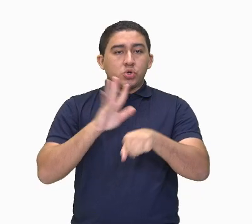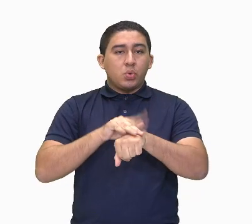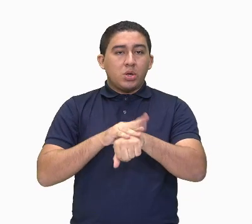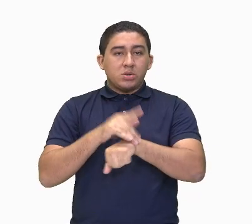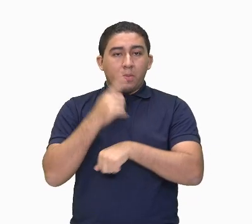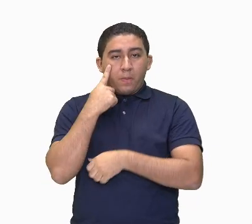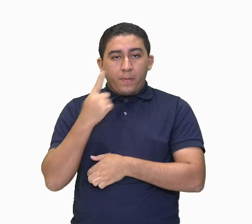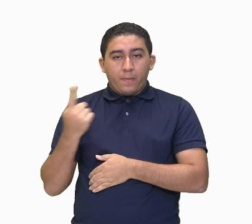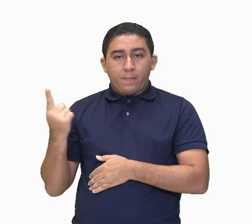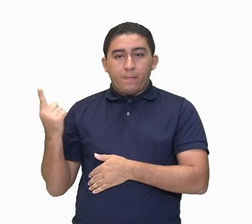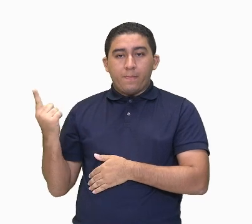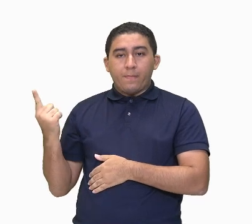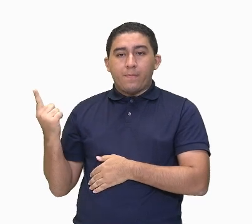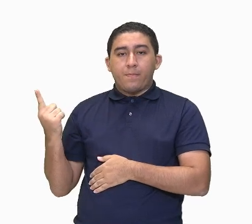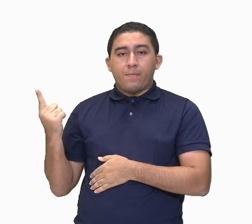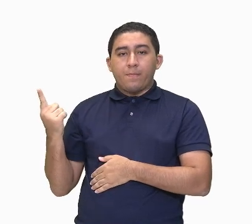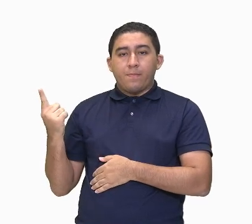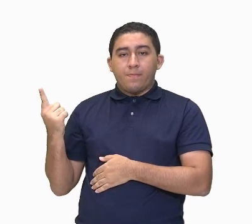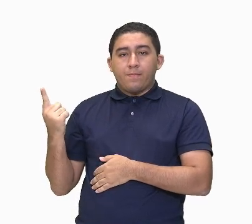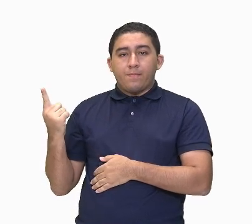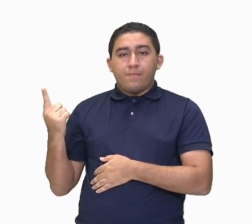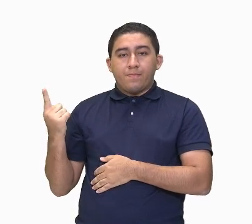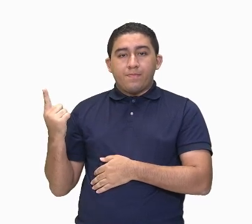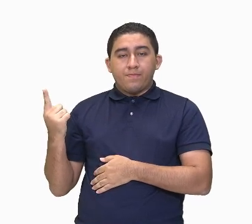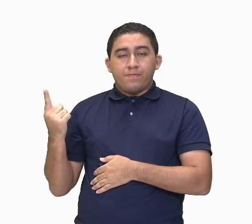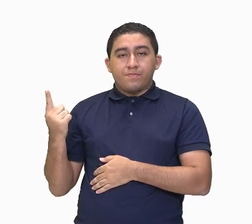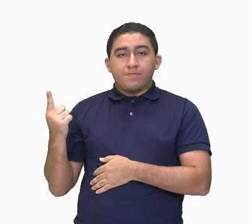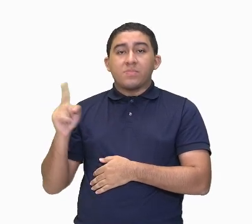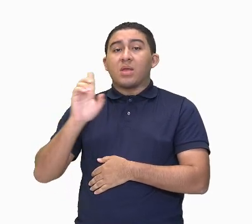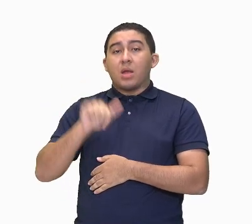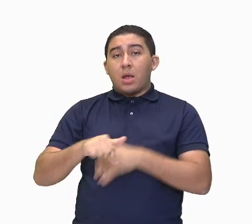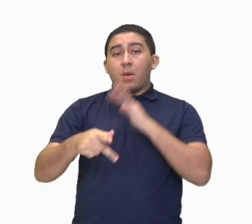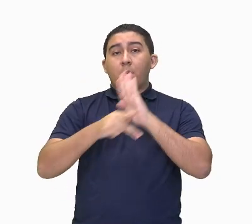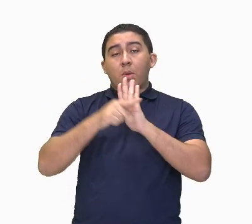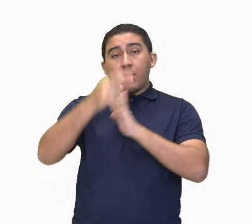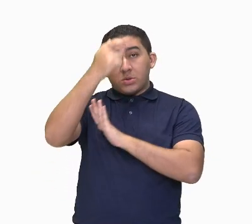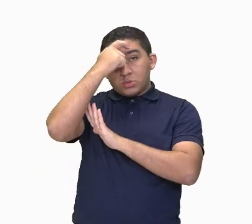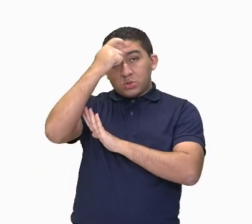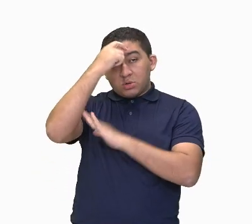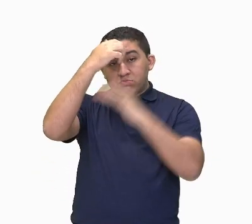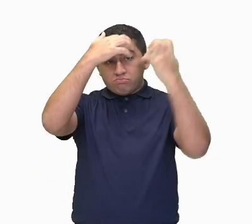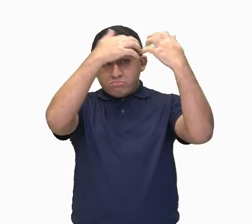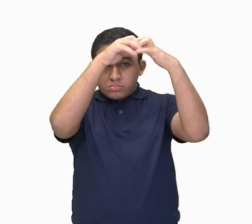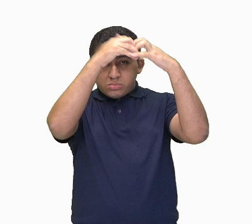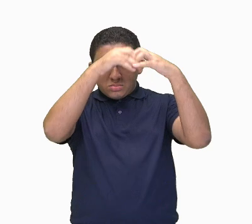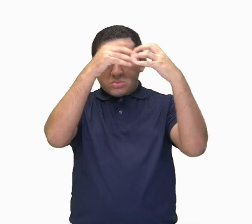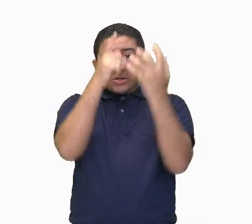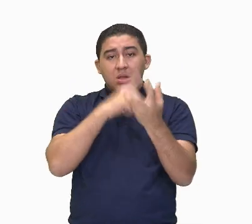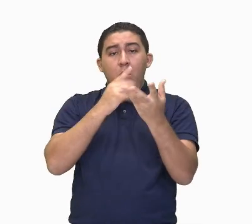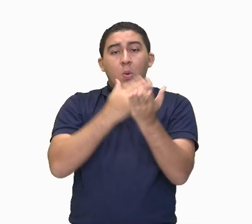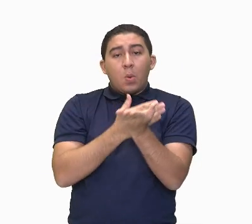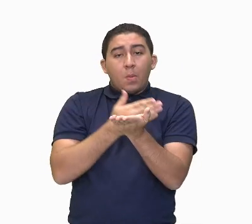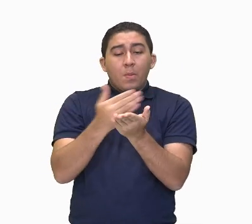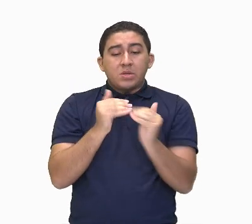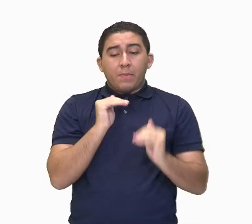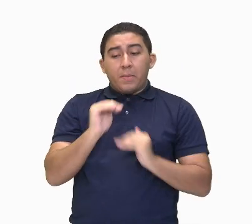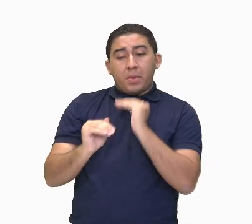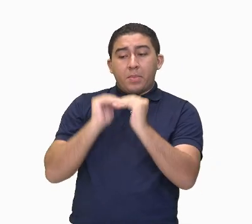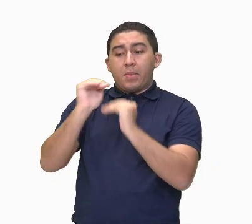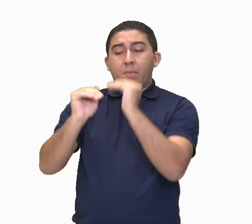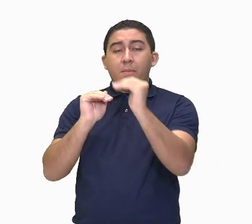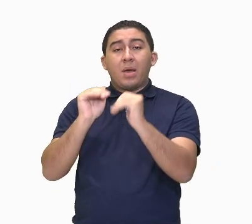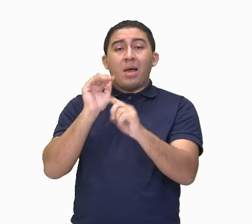só. A doença de Alzheimer é um transtorno neurodegenerativo progressivo que